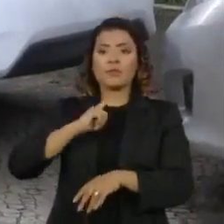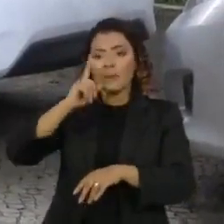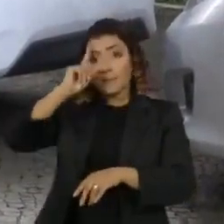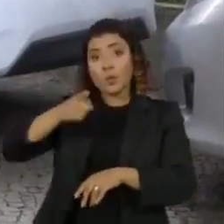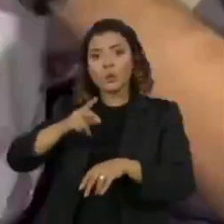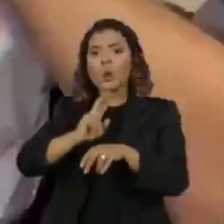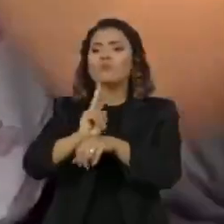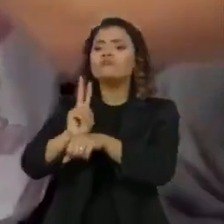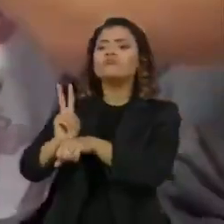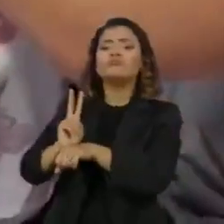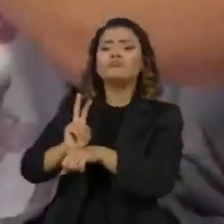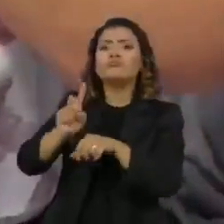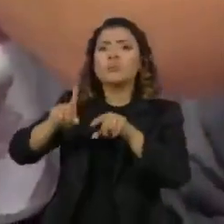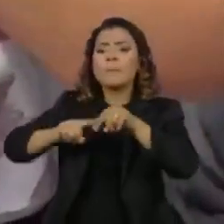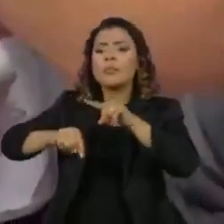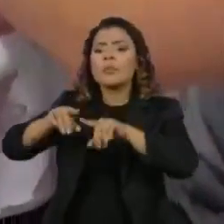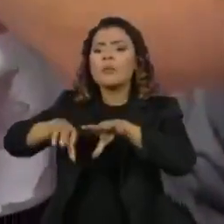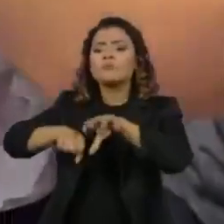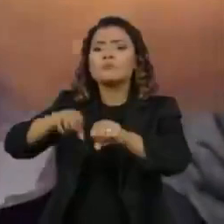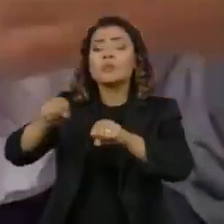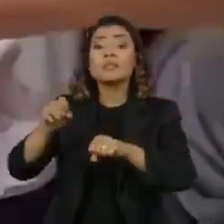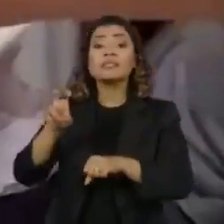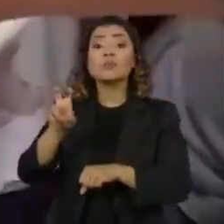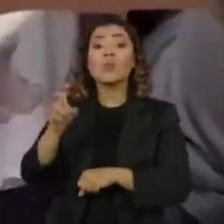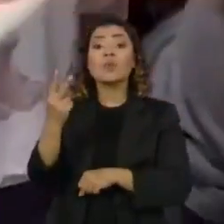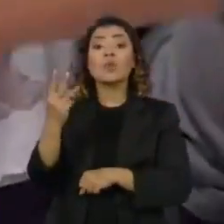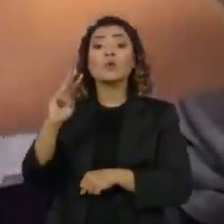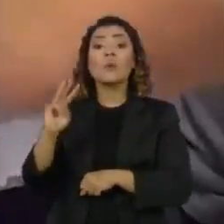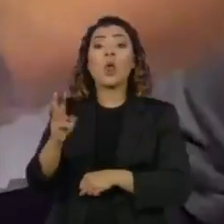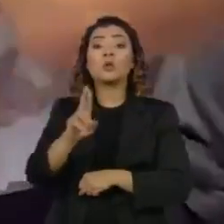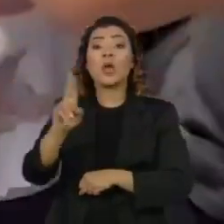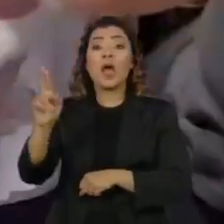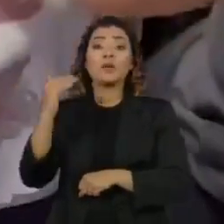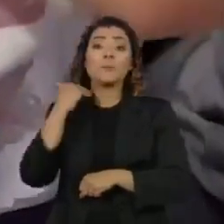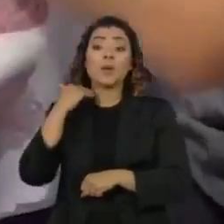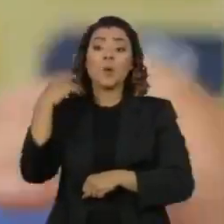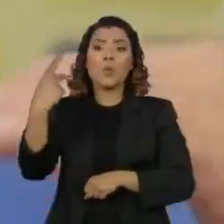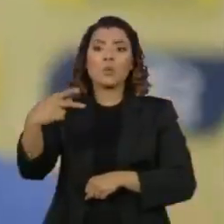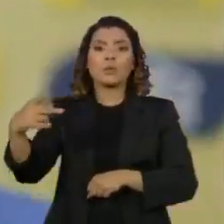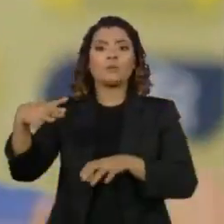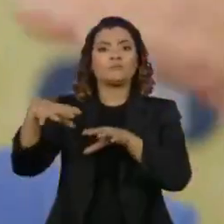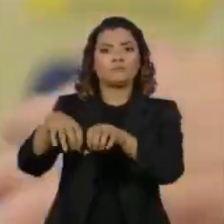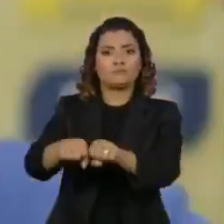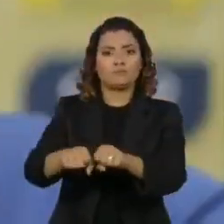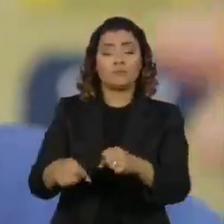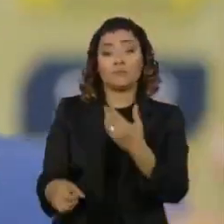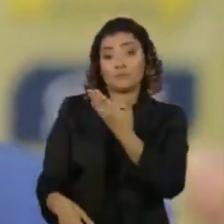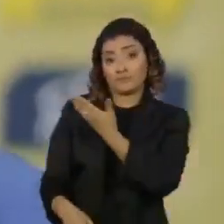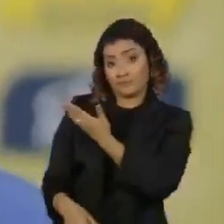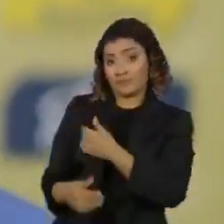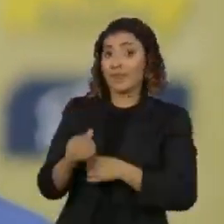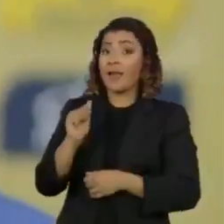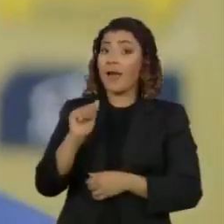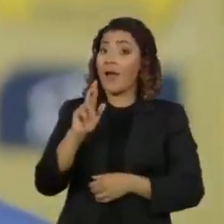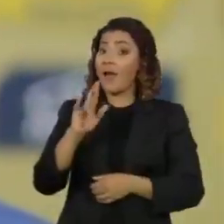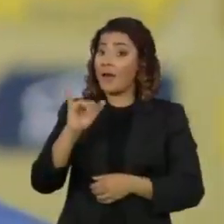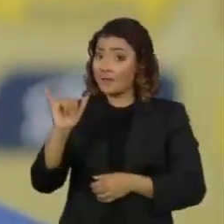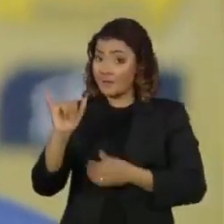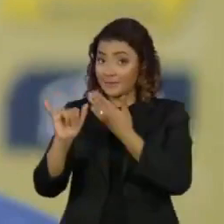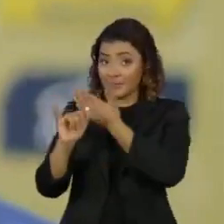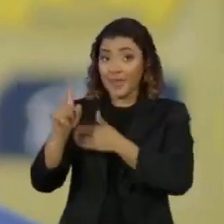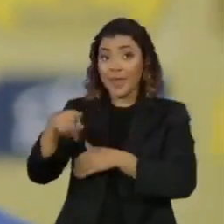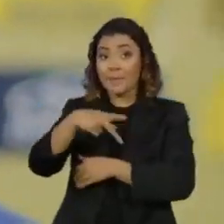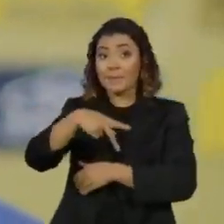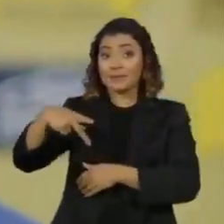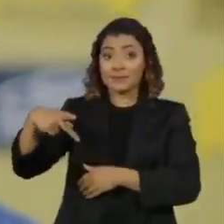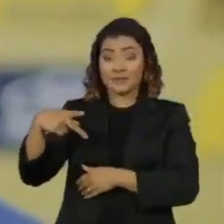Justiça determinou também o bloqueio de R$ 52 milhões dos envolvidos. Além de Ari Graça, que hoje é presidente